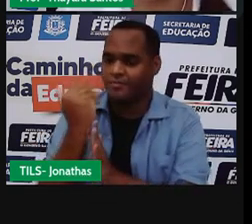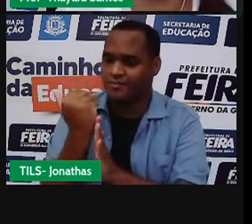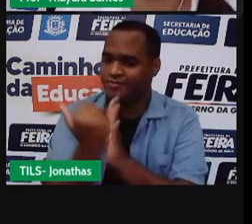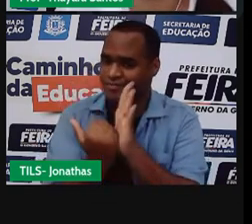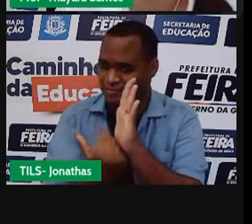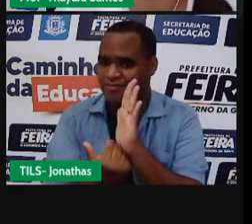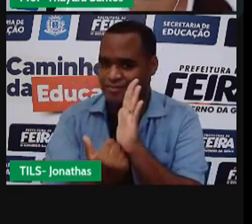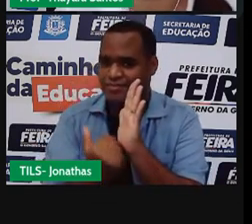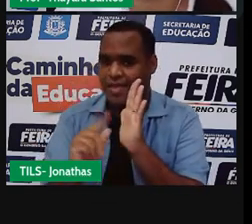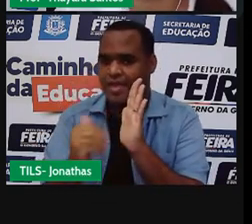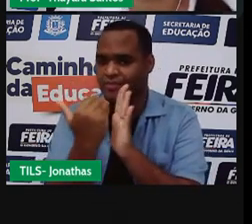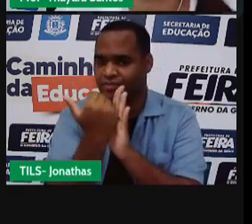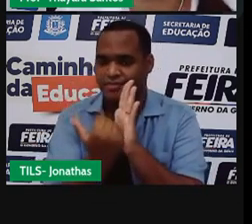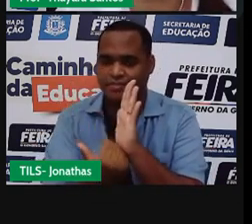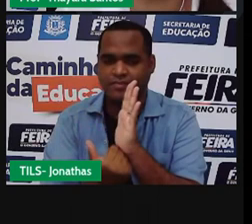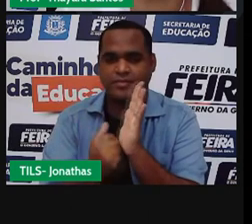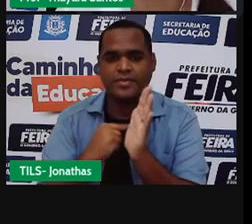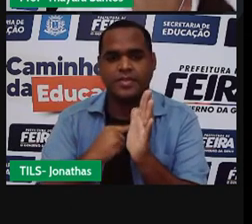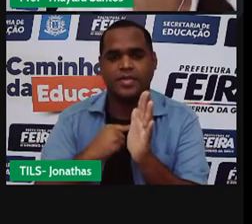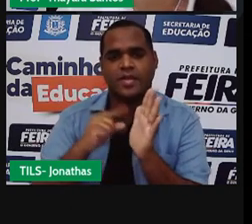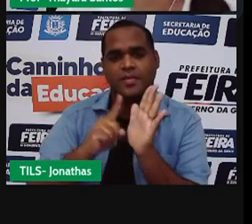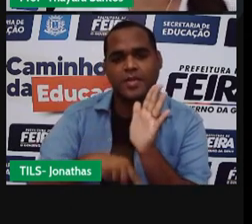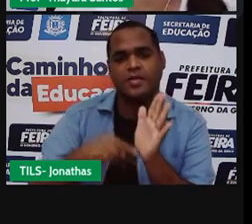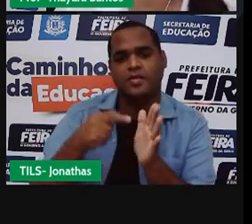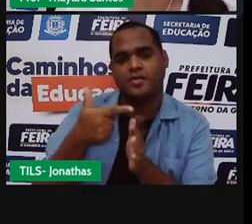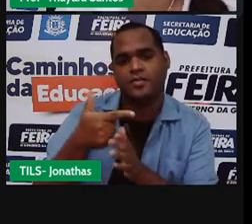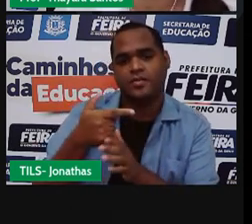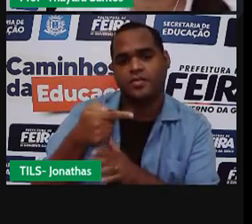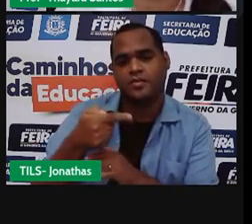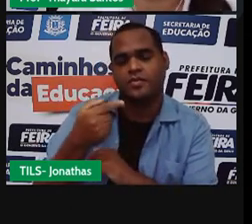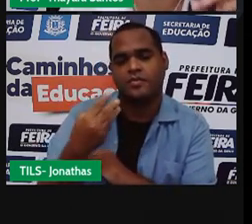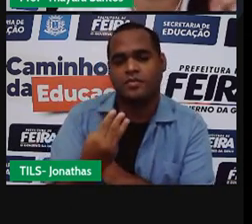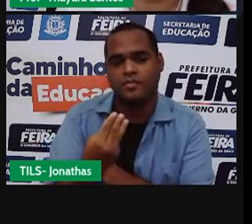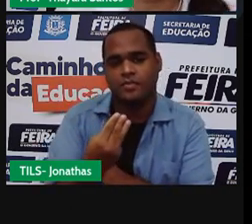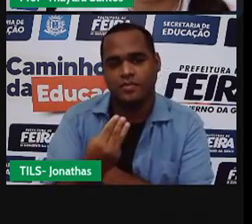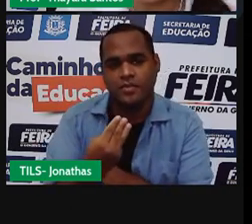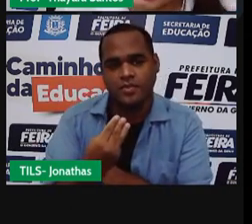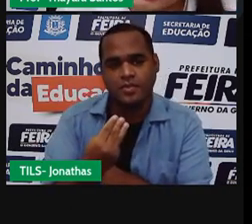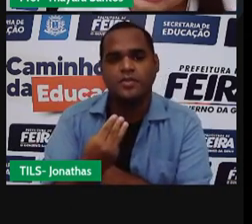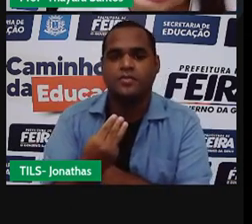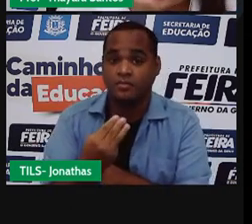temperatura. Pronto, coloquei aqui menos 273 graus Celsius, isso é